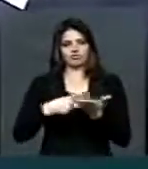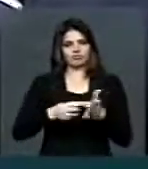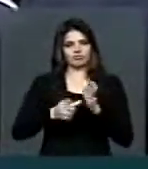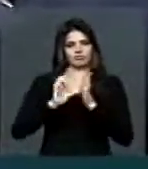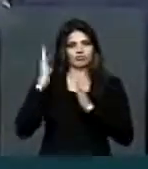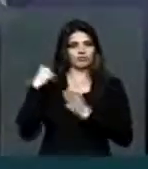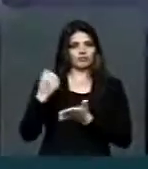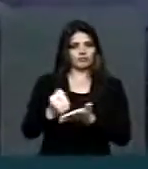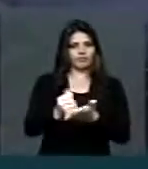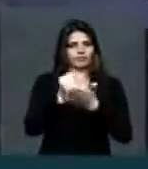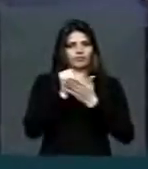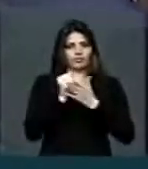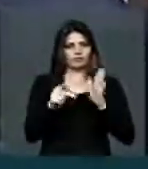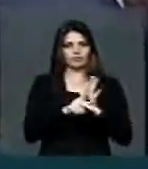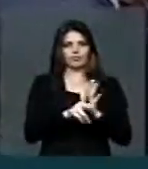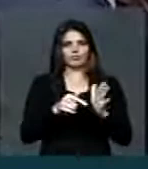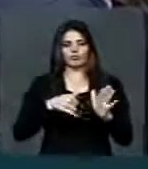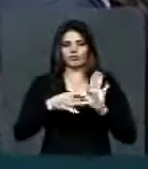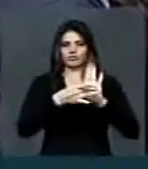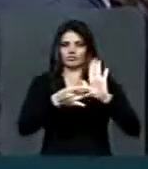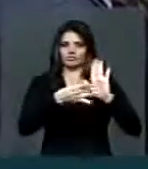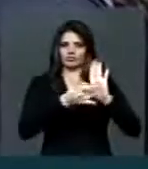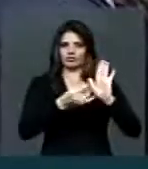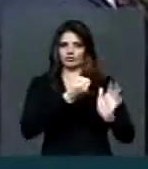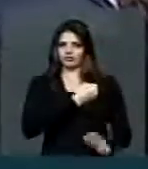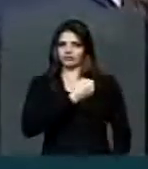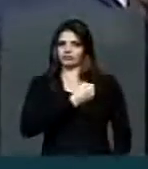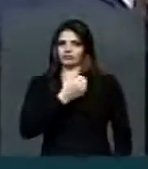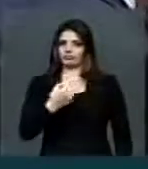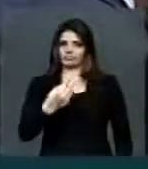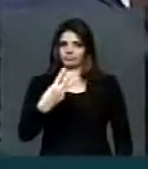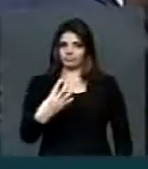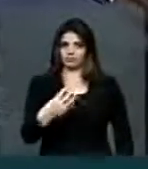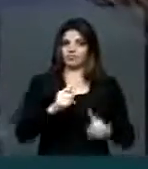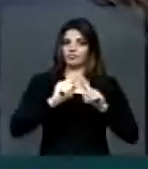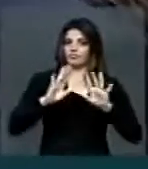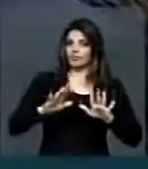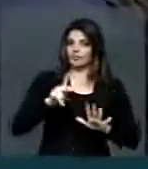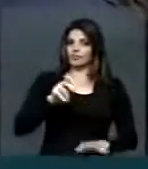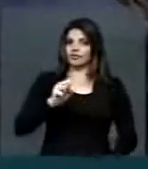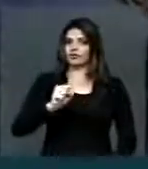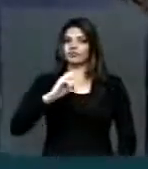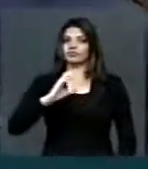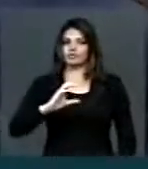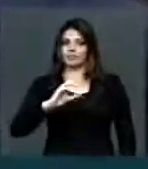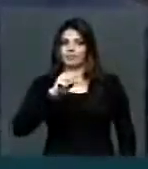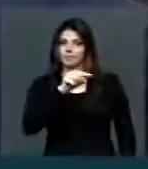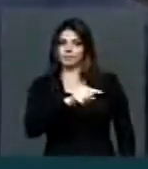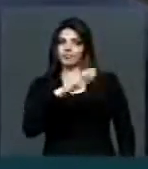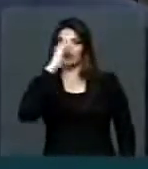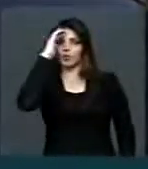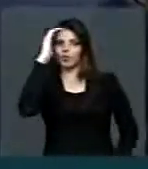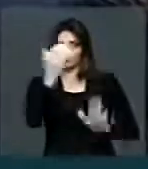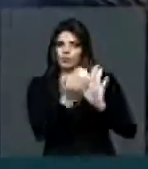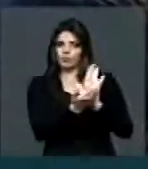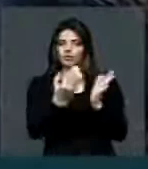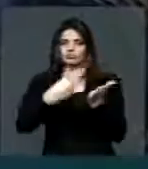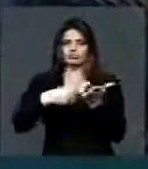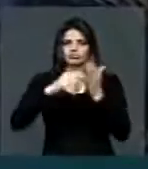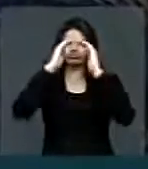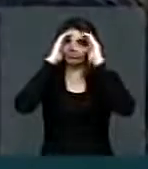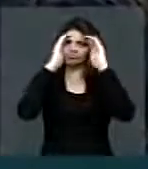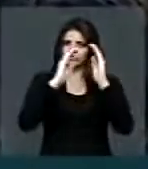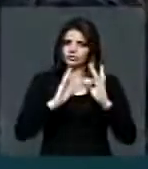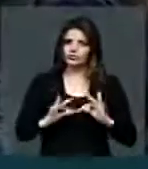de nos apoiar no nosso destaque, destaque 34, mas como PSC, né, cumpre os acordos e honra com